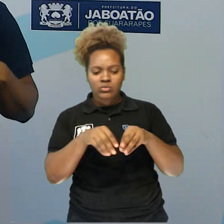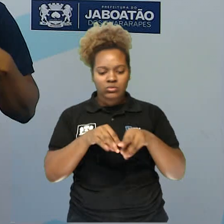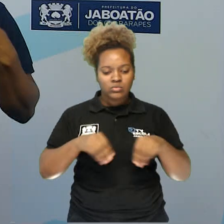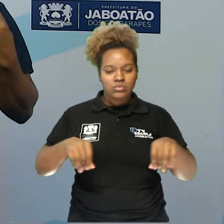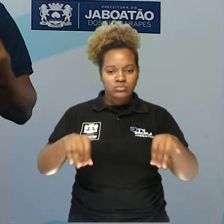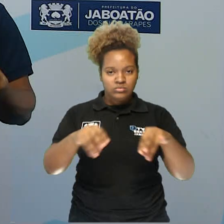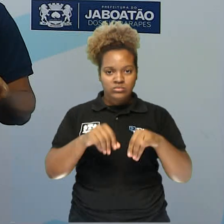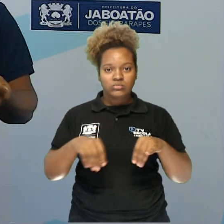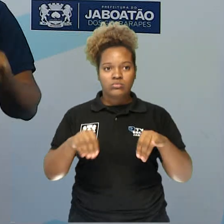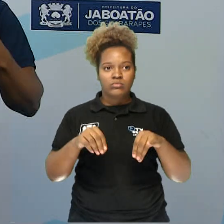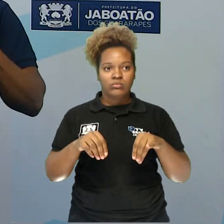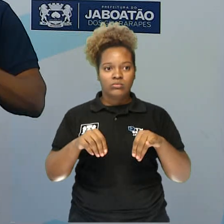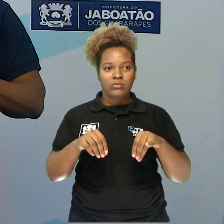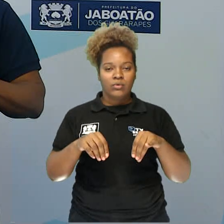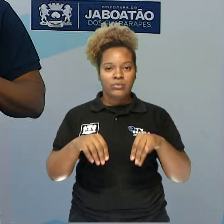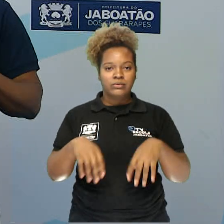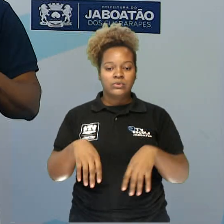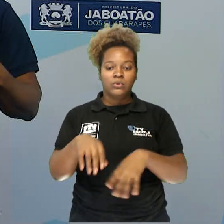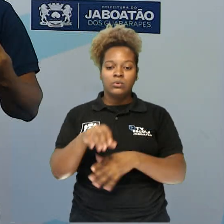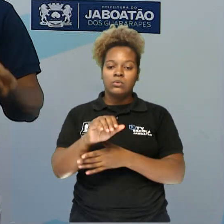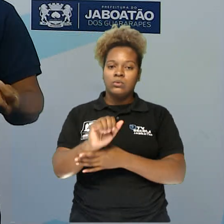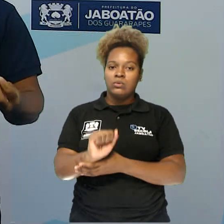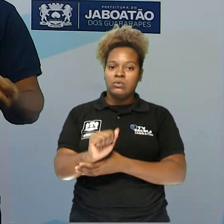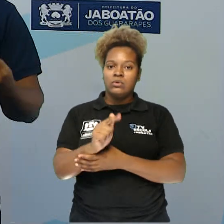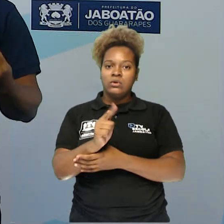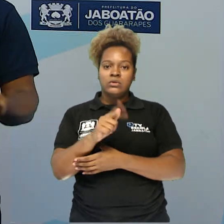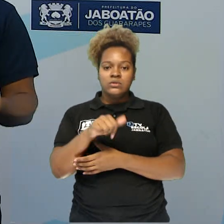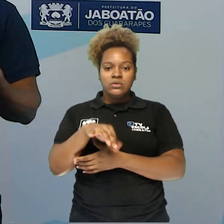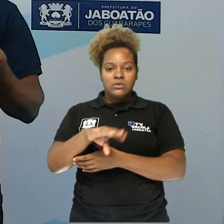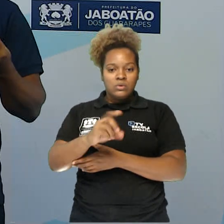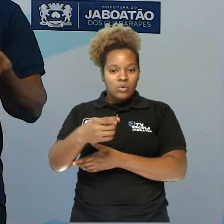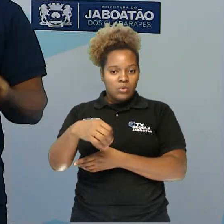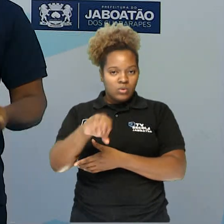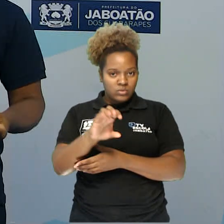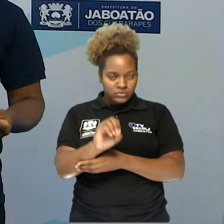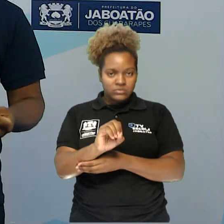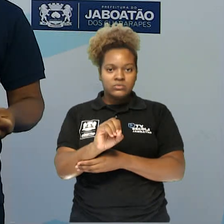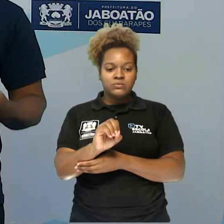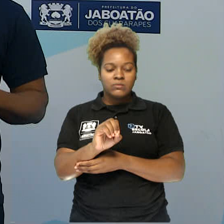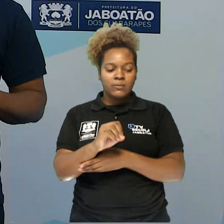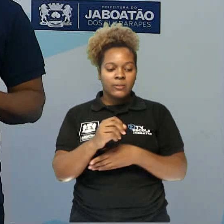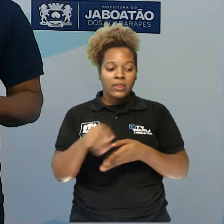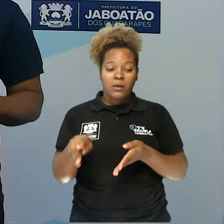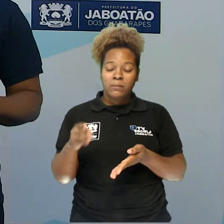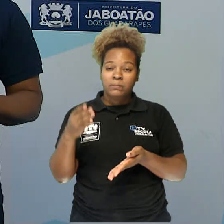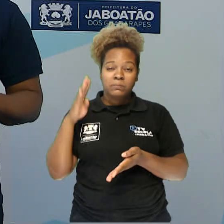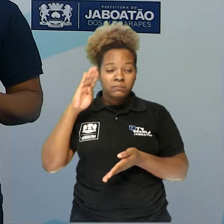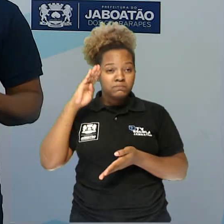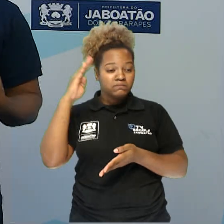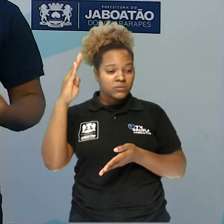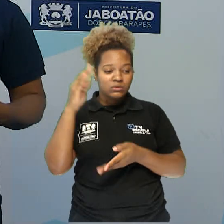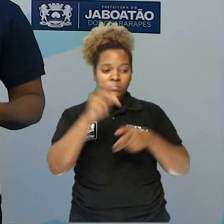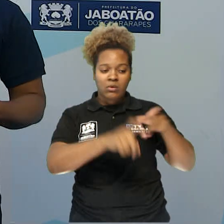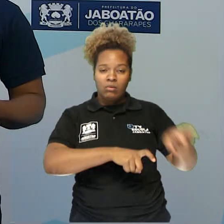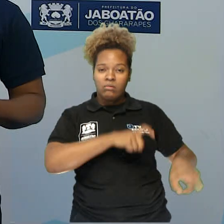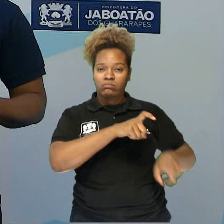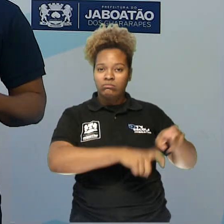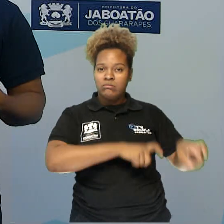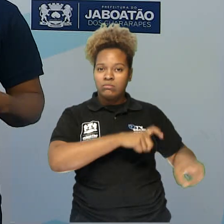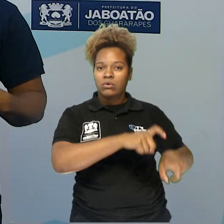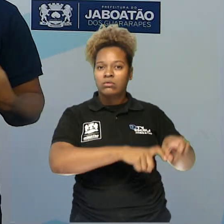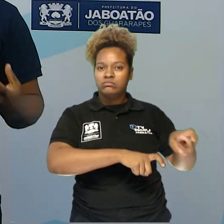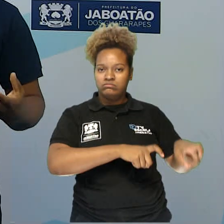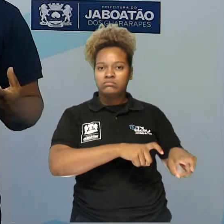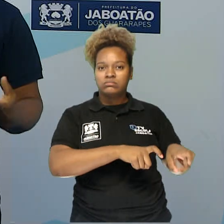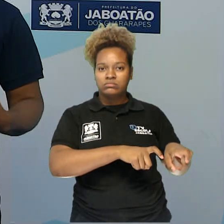o solo argiloso e o umífero é usado principalmente para a agricultura. Já os solos também podem